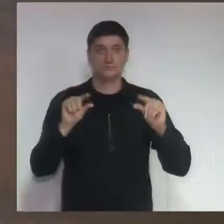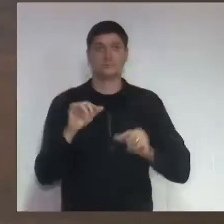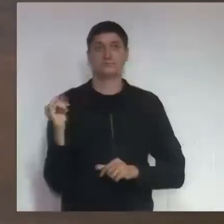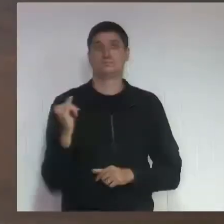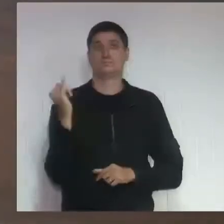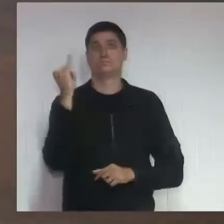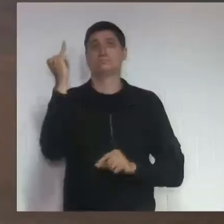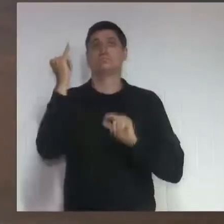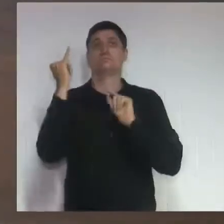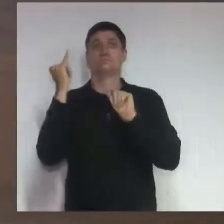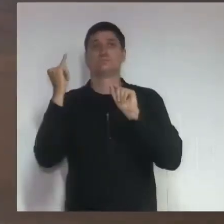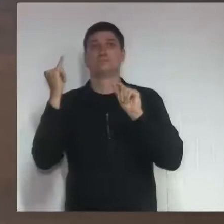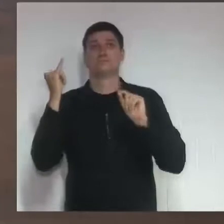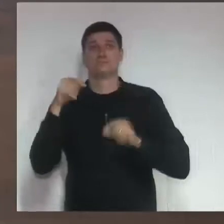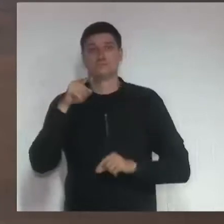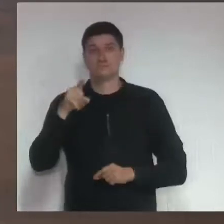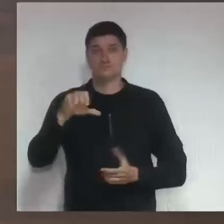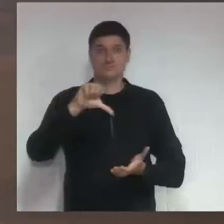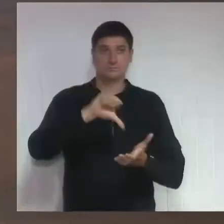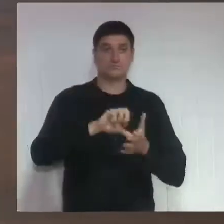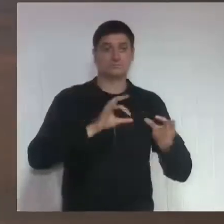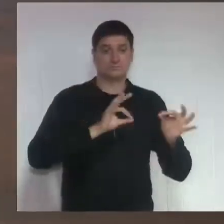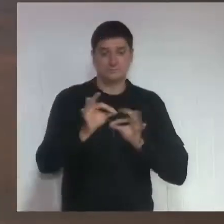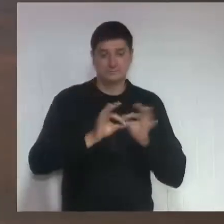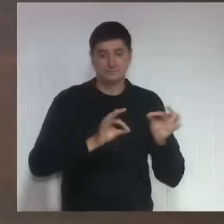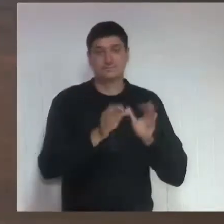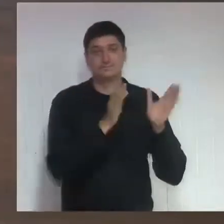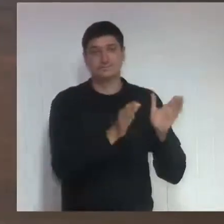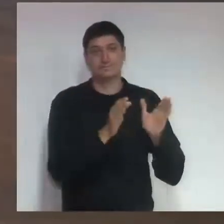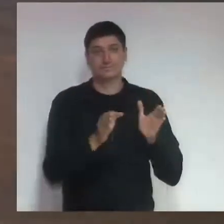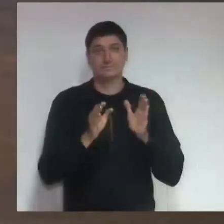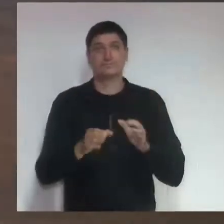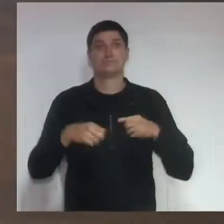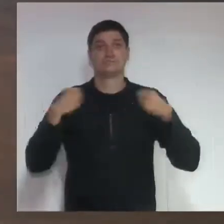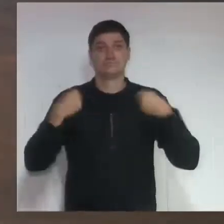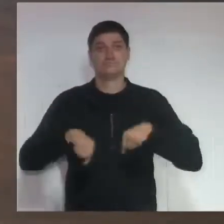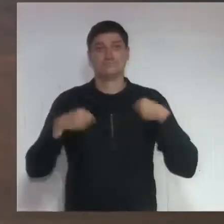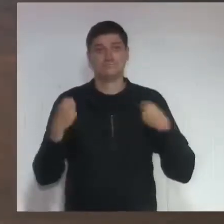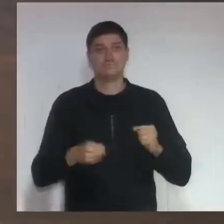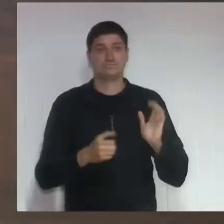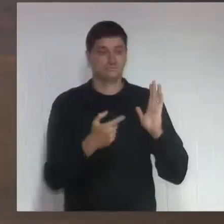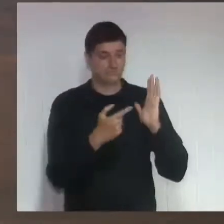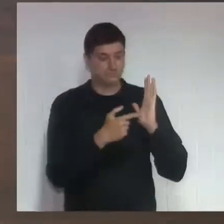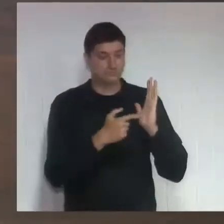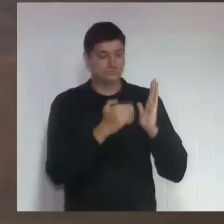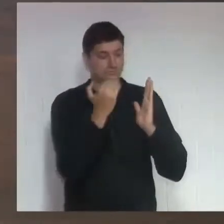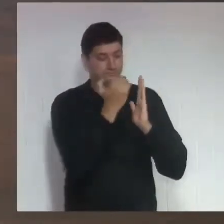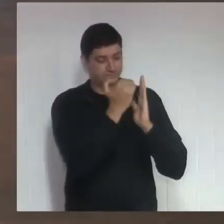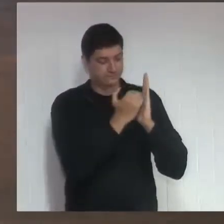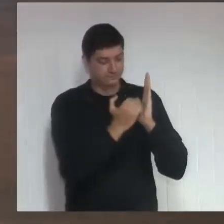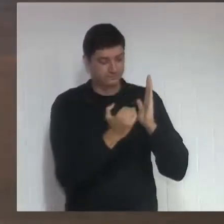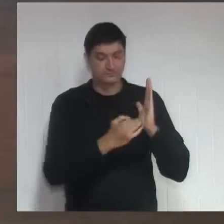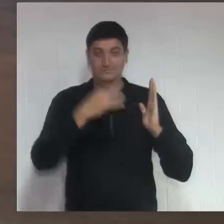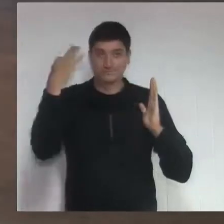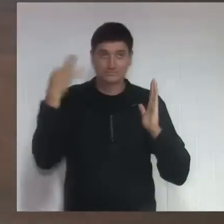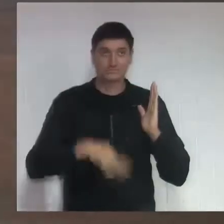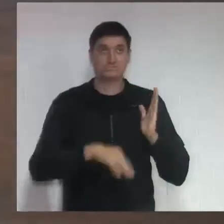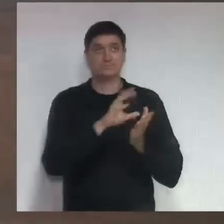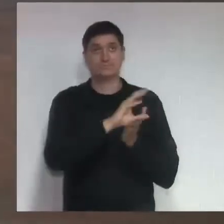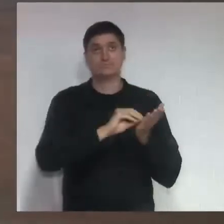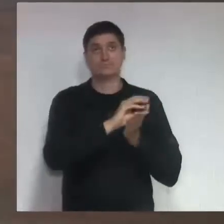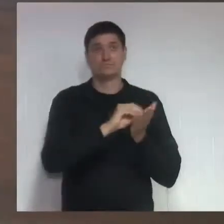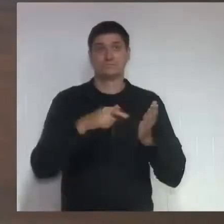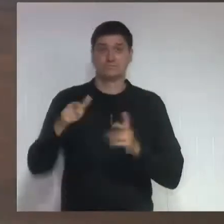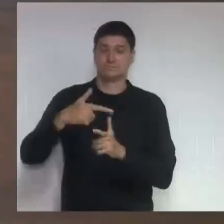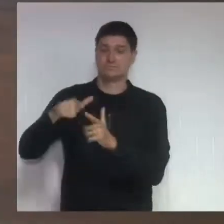a criação de cidades planejadas, que sigam um modelo estratégico detalhado para minimizar os problemas comuns de